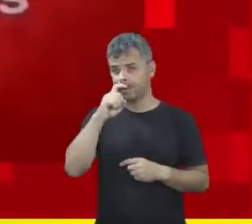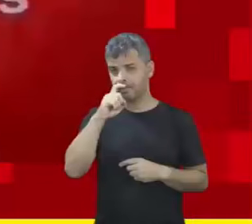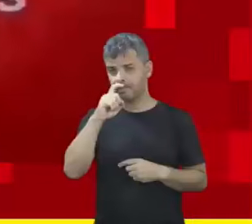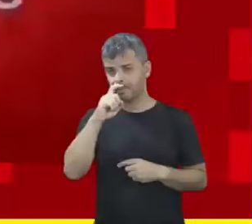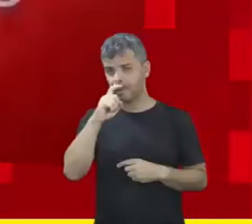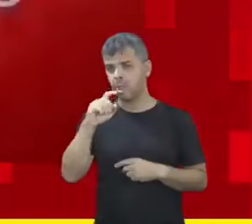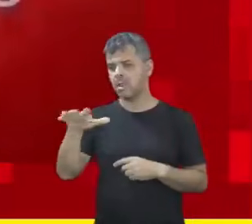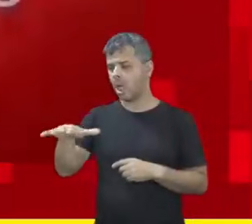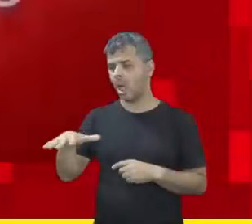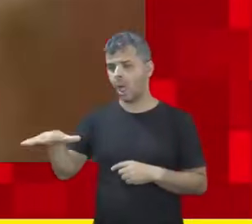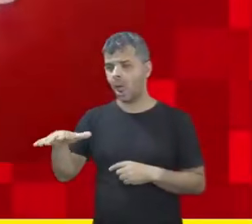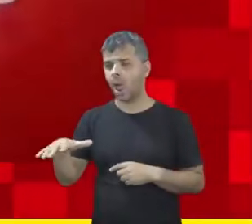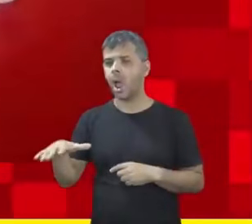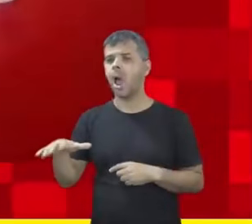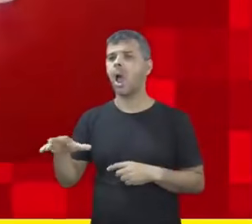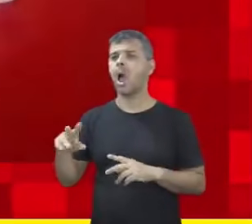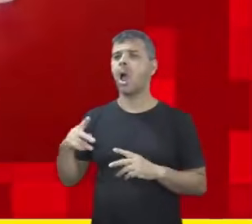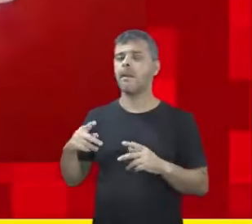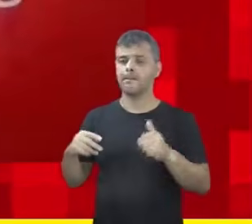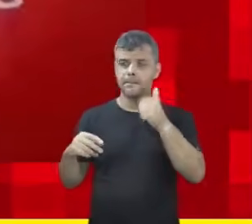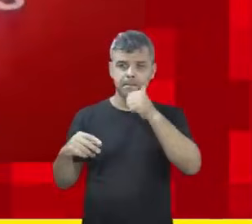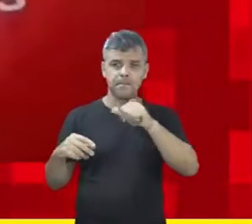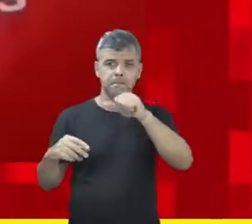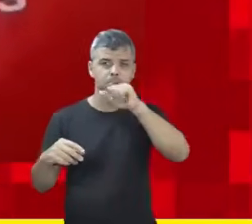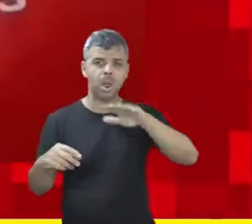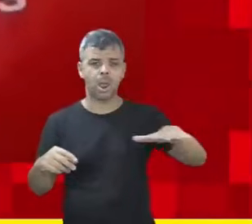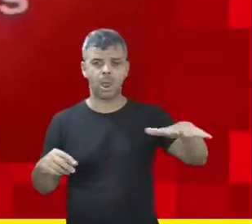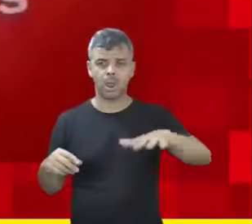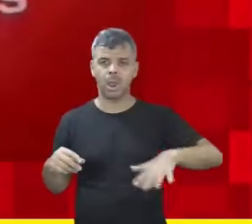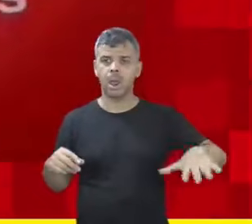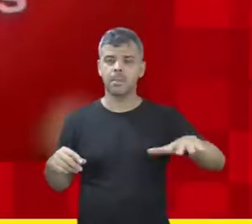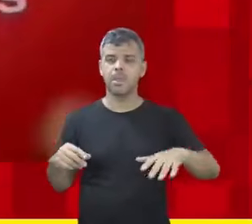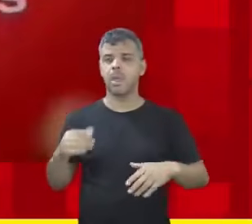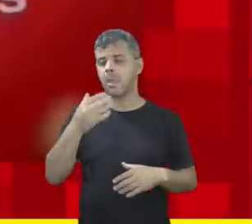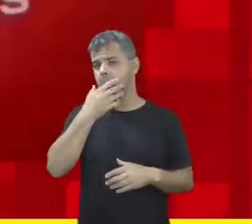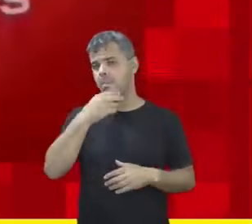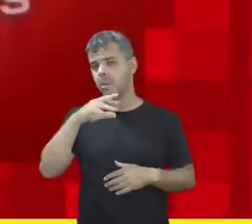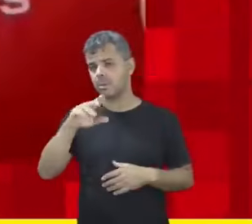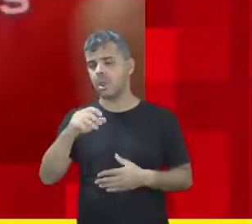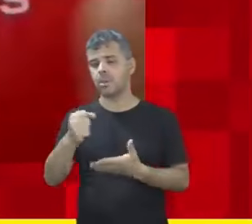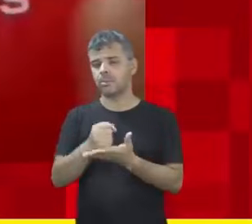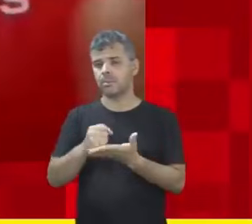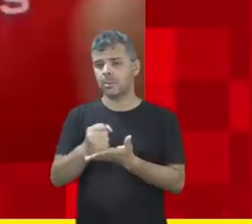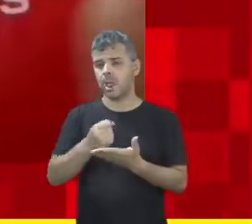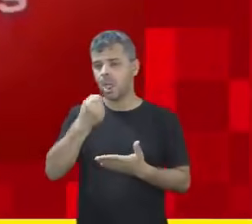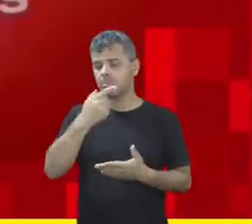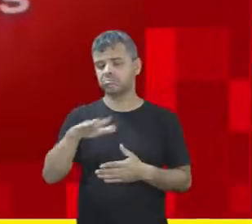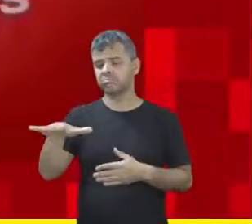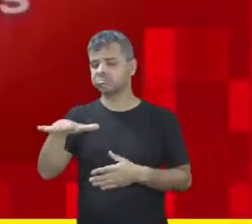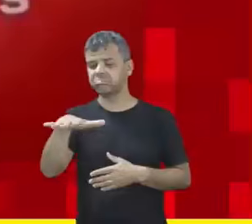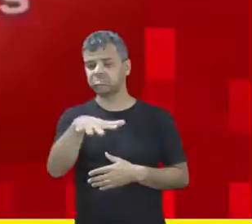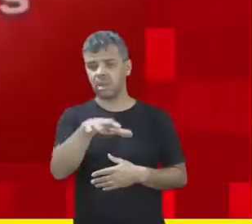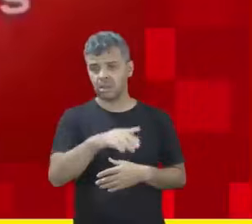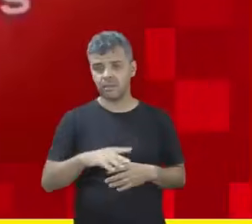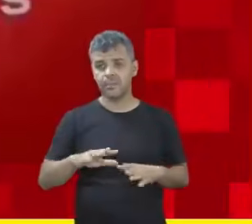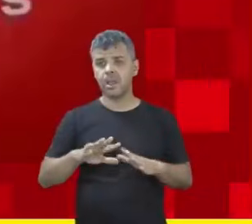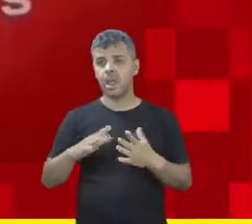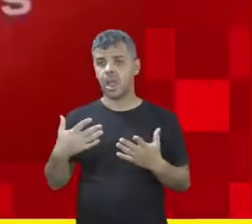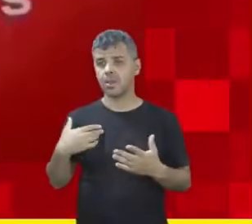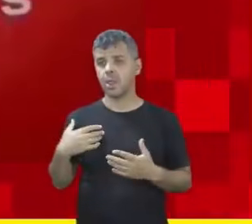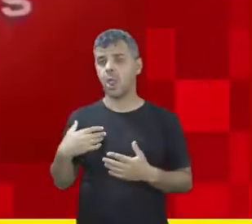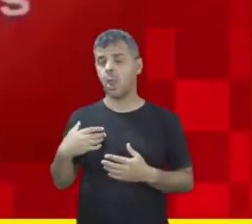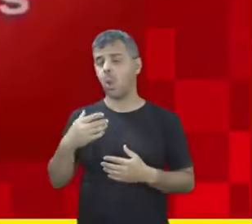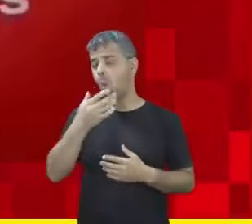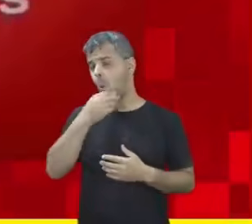um setor humanitário, minha mãe é de outro setor, minha irmã é farmacêutica, outro setor. E eu tenho um irmão mais